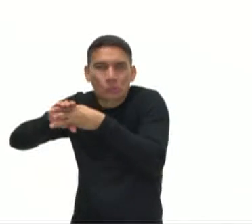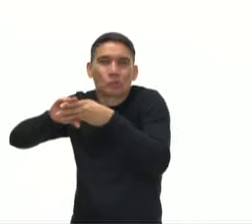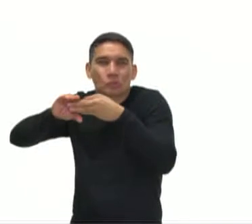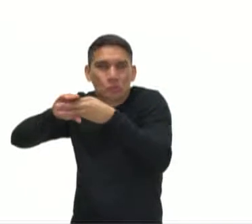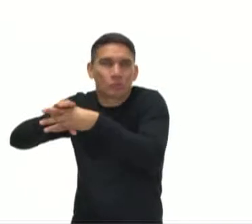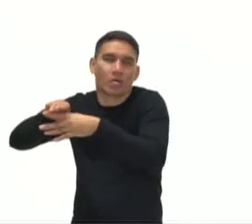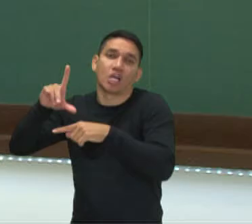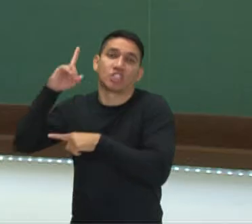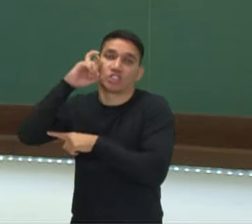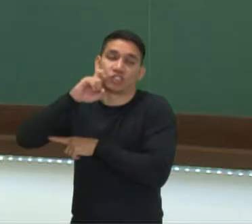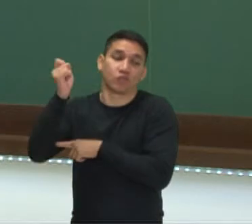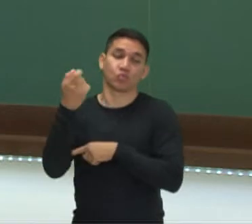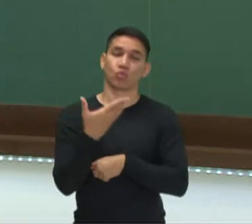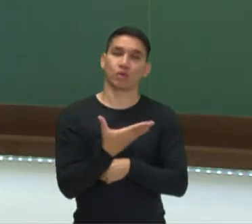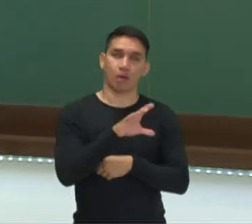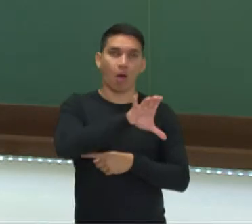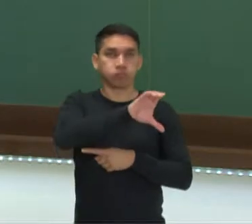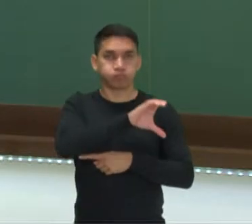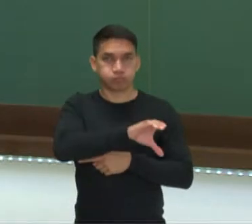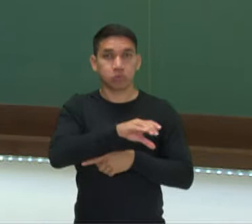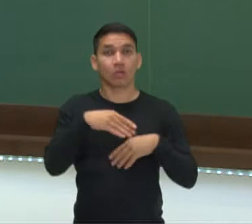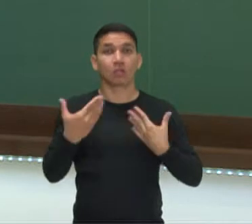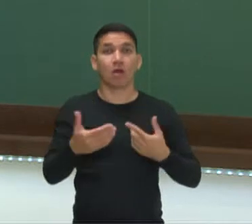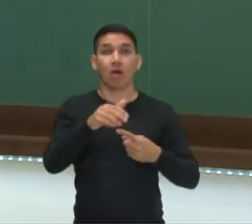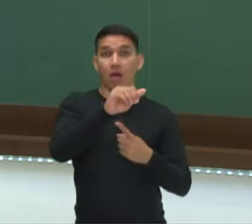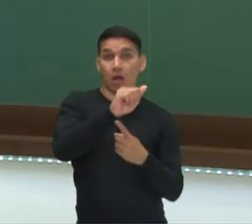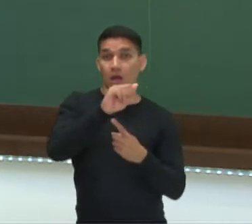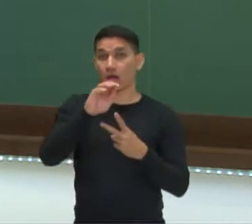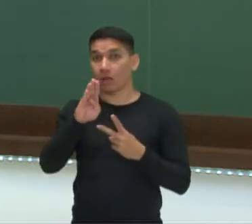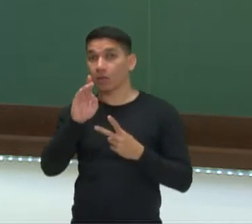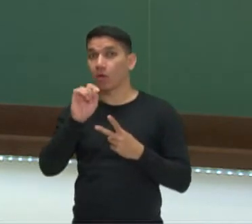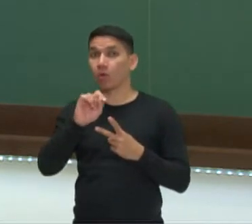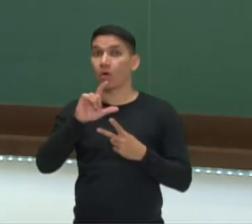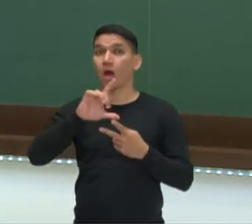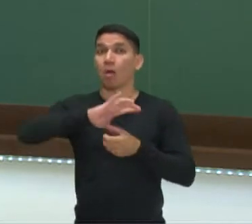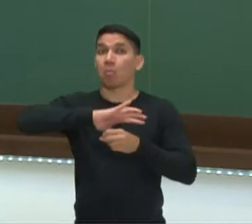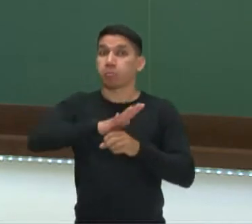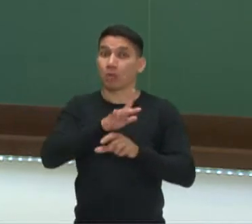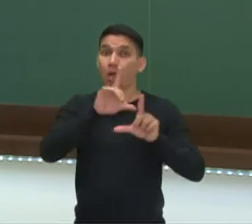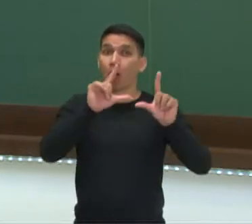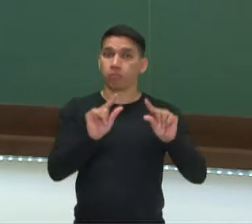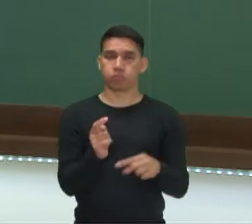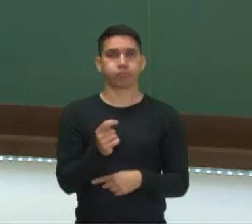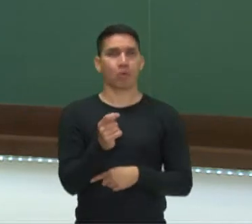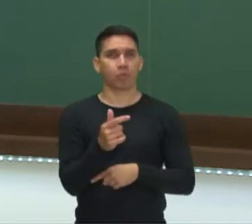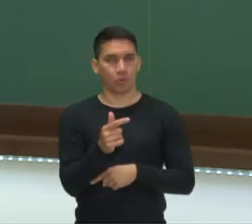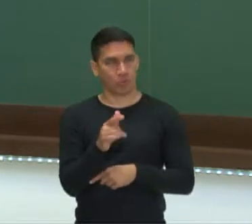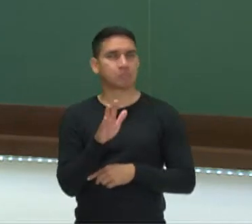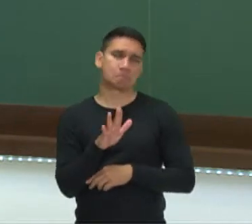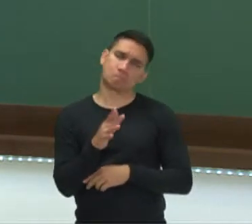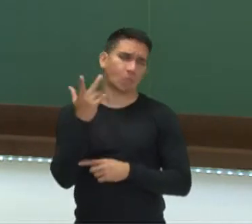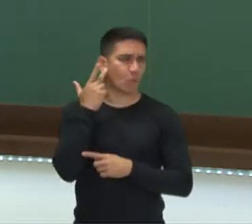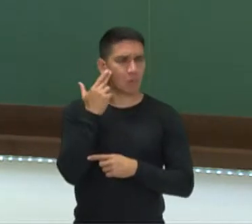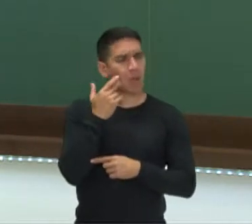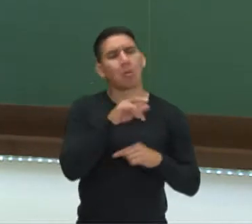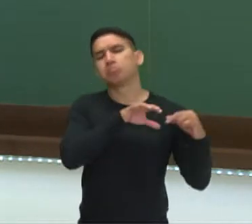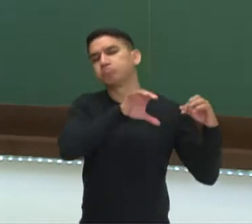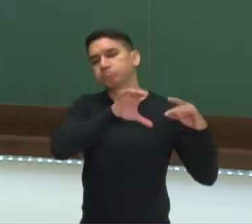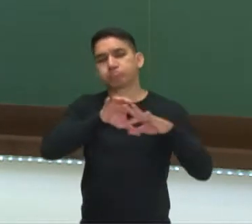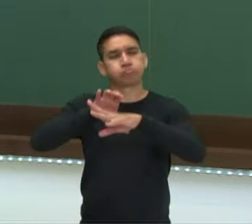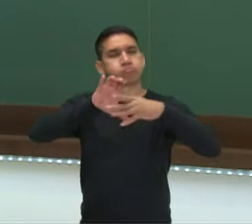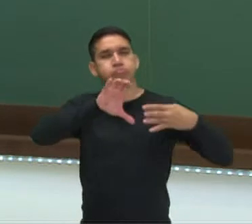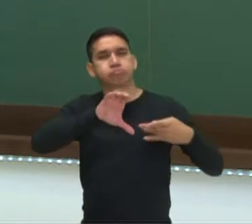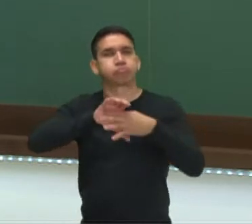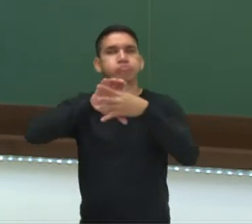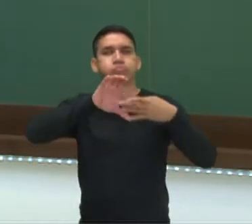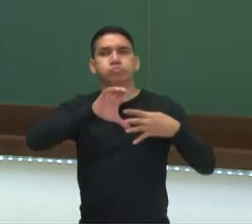passar, né? Entre os pontos A e B, a pressão é menor para poder passar esse fluxo de água nessa velocidade, nessa